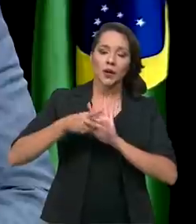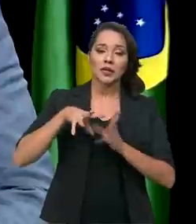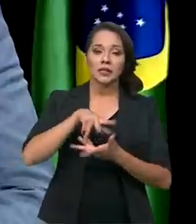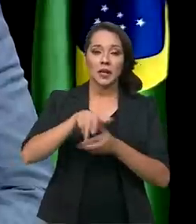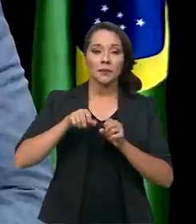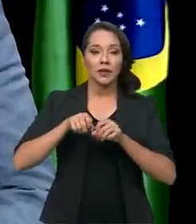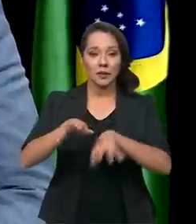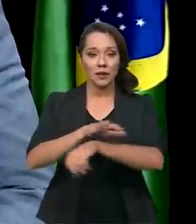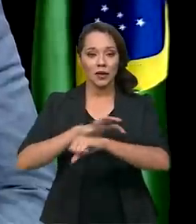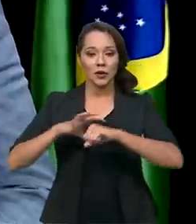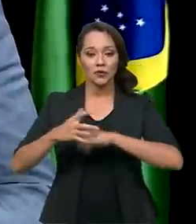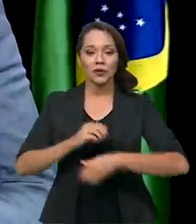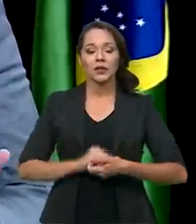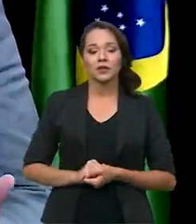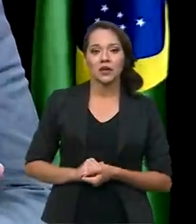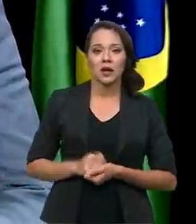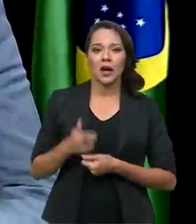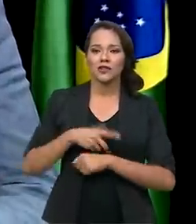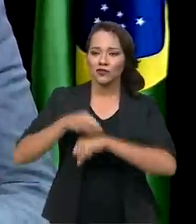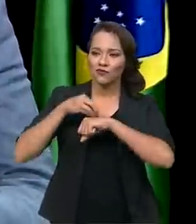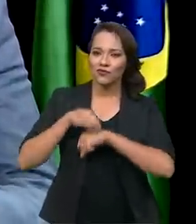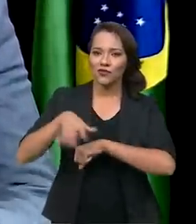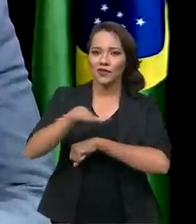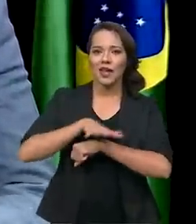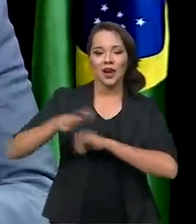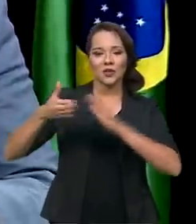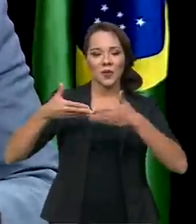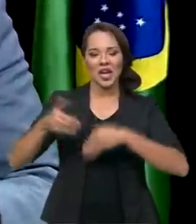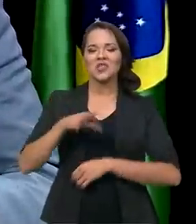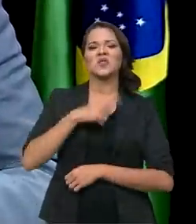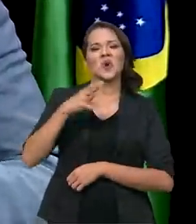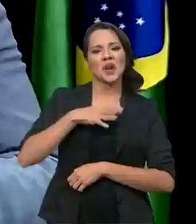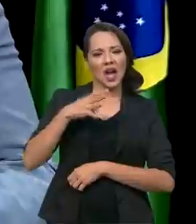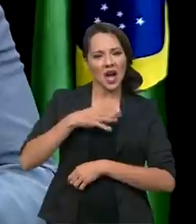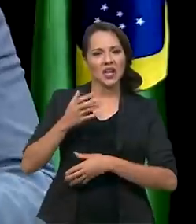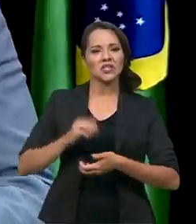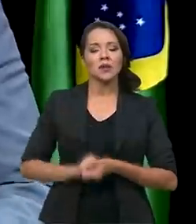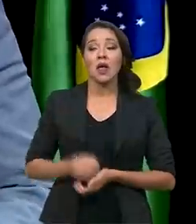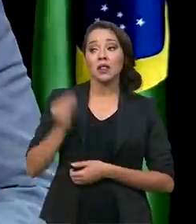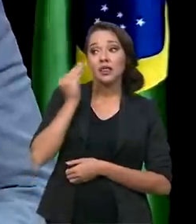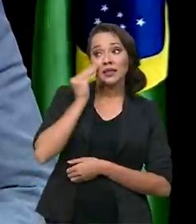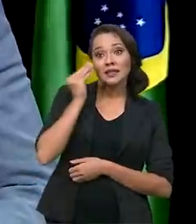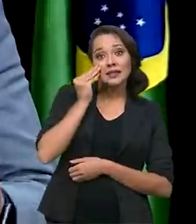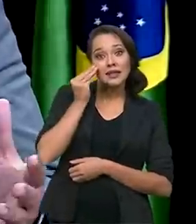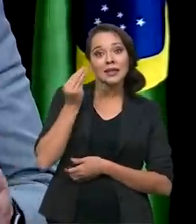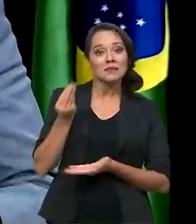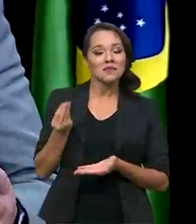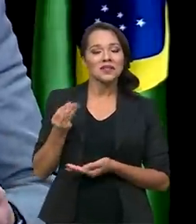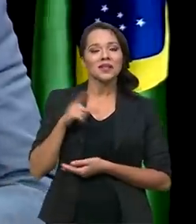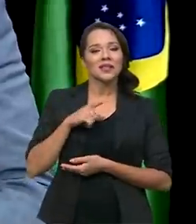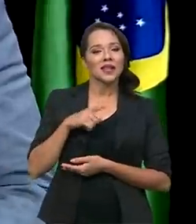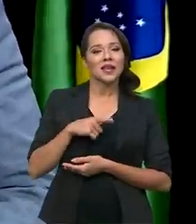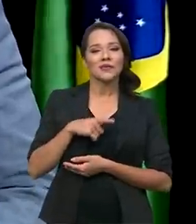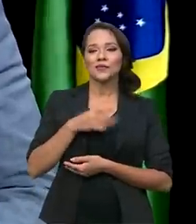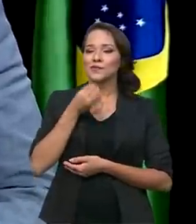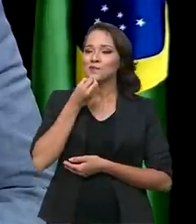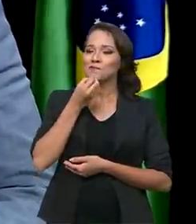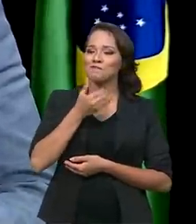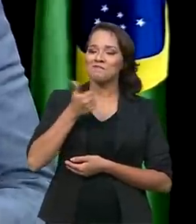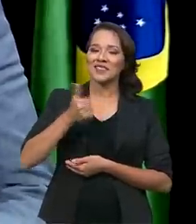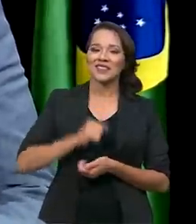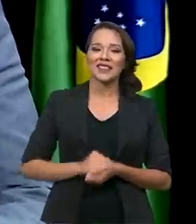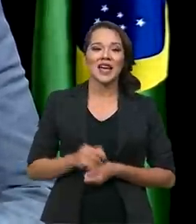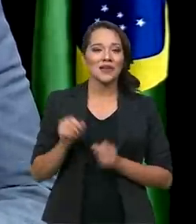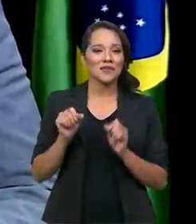do Covid, a gente se lançou ao mercado, ousamos, testamos e tivemos êxito. Foram